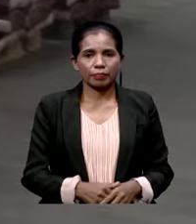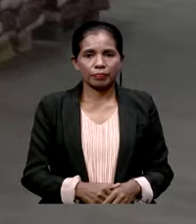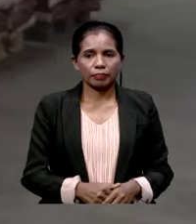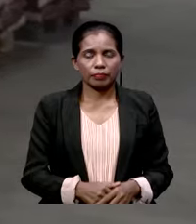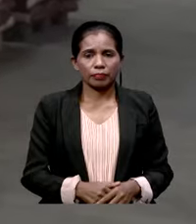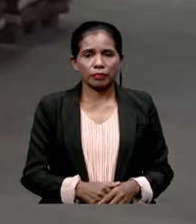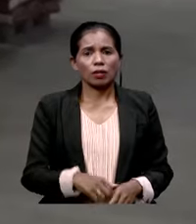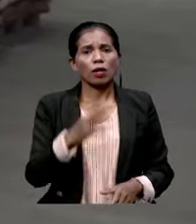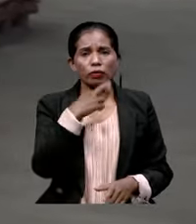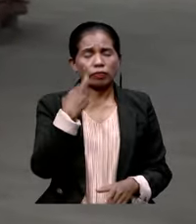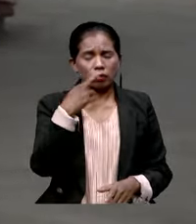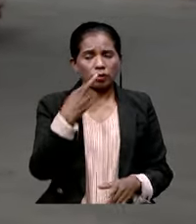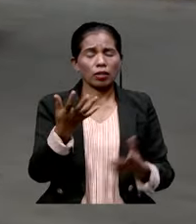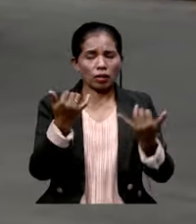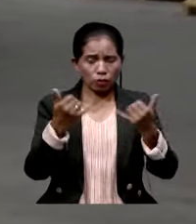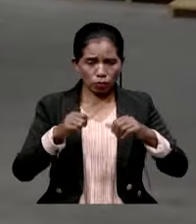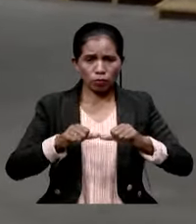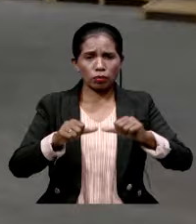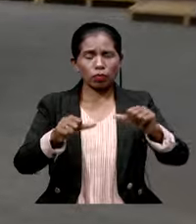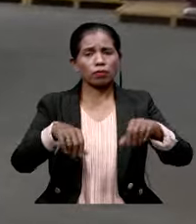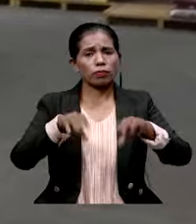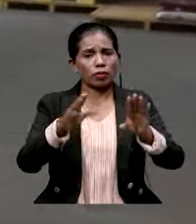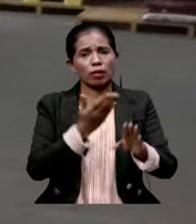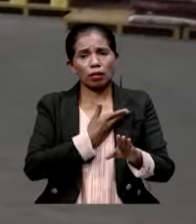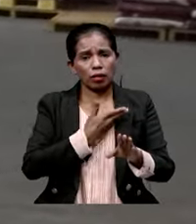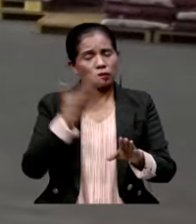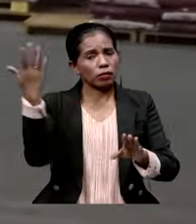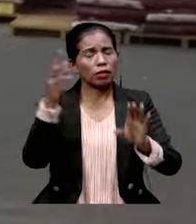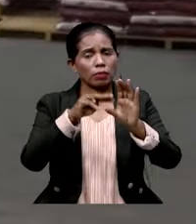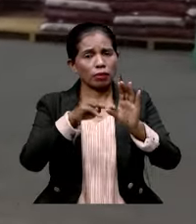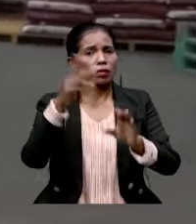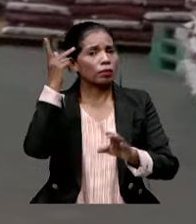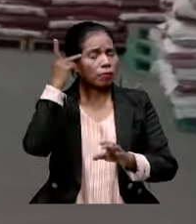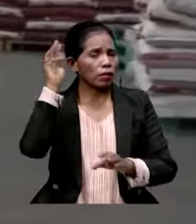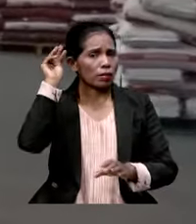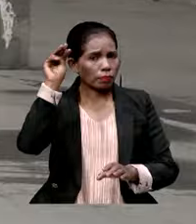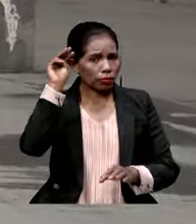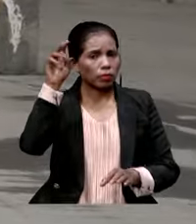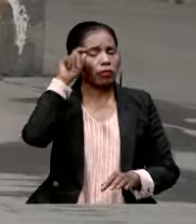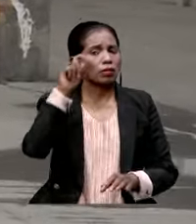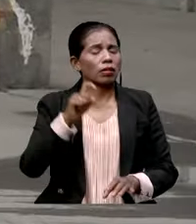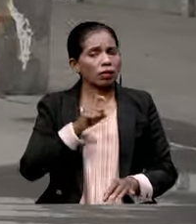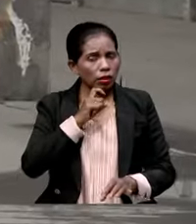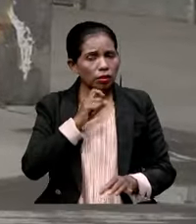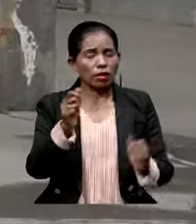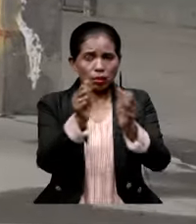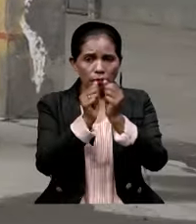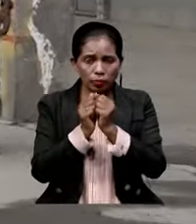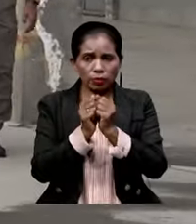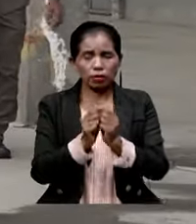O Folim Fos Nebe Daudão Ney continua a sair e a mercado. Primeiro-ministro Kairala Xanana Guzmão Nebe acompanha